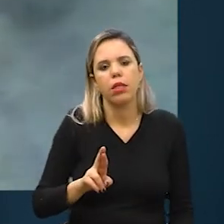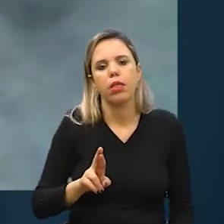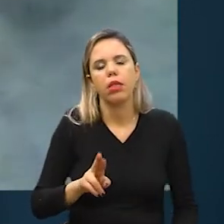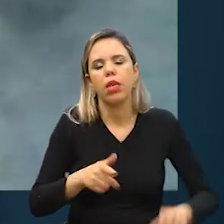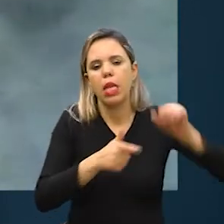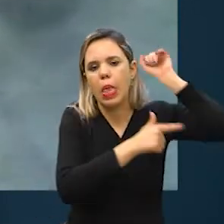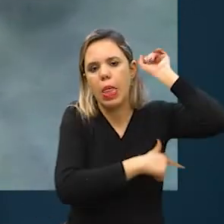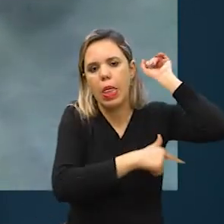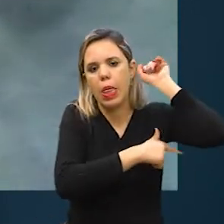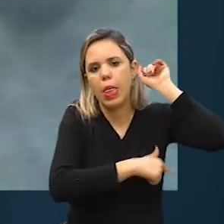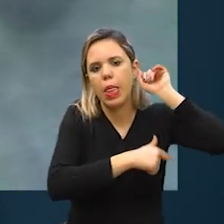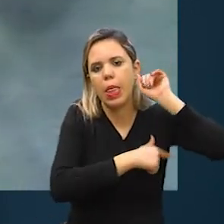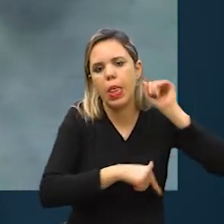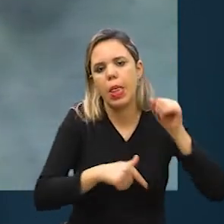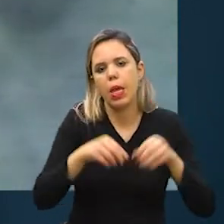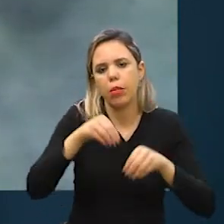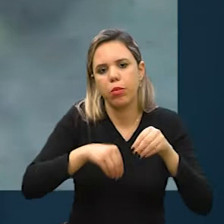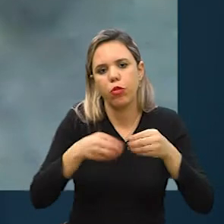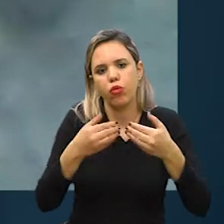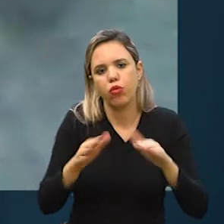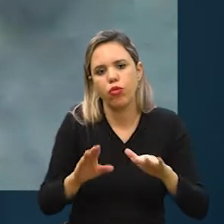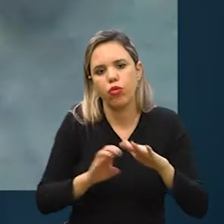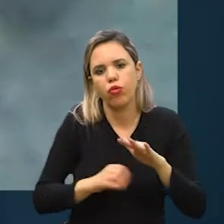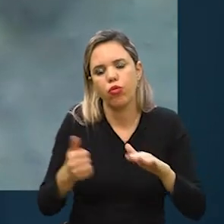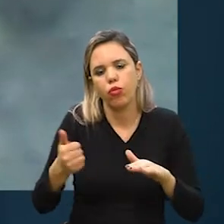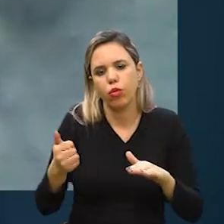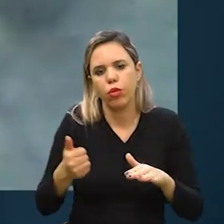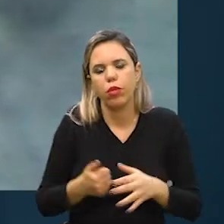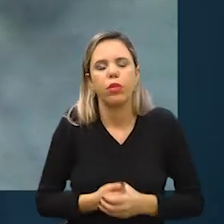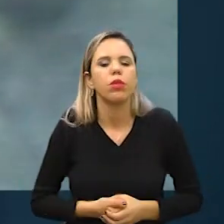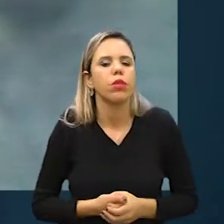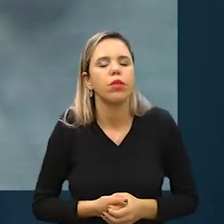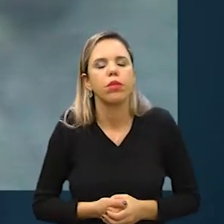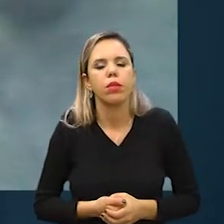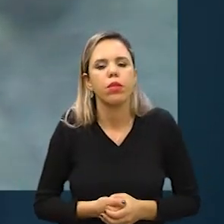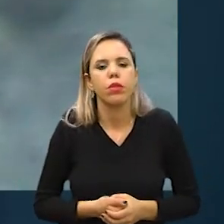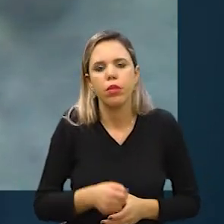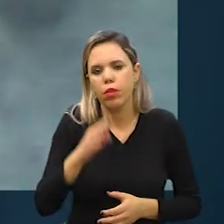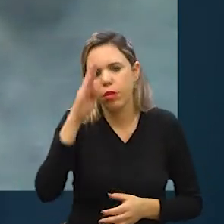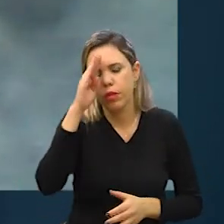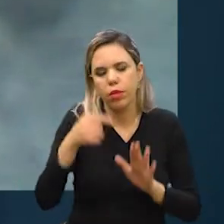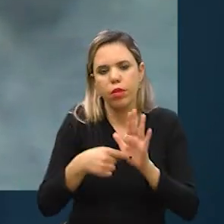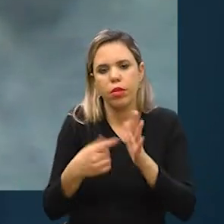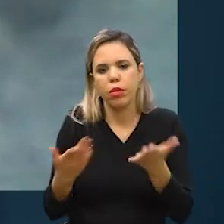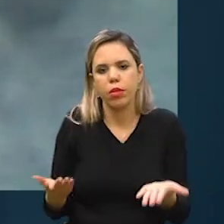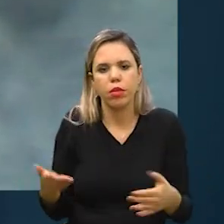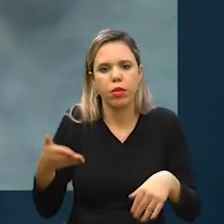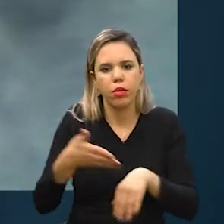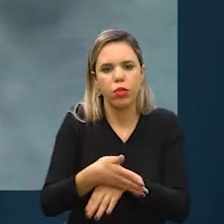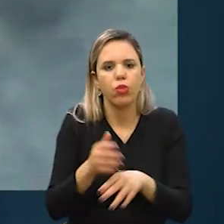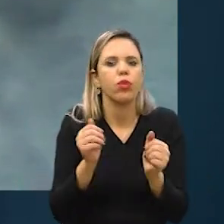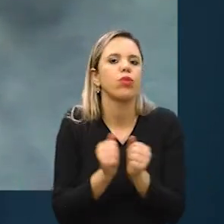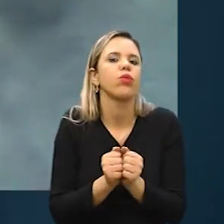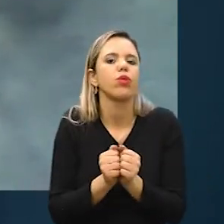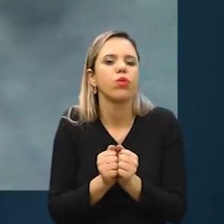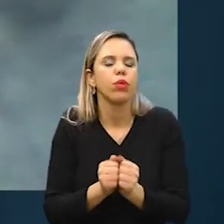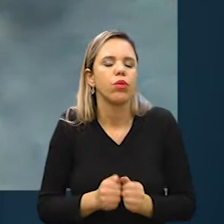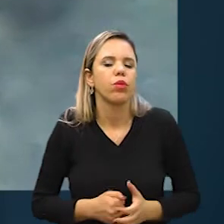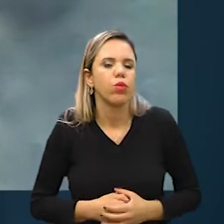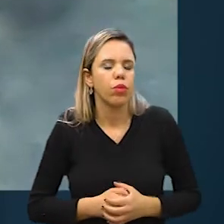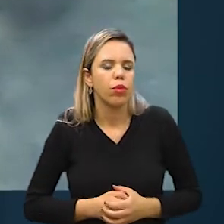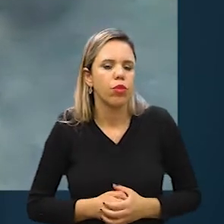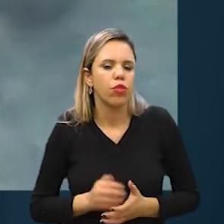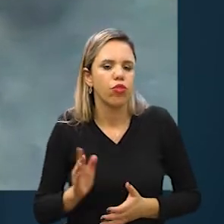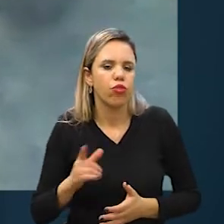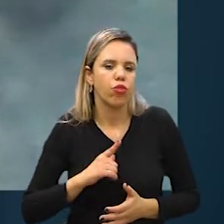a laser. Eu montei com esse meu amigo a piloto que ele montou, eu entrei com ele junto.